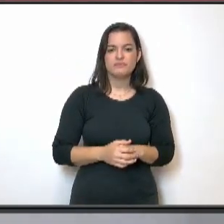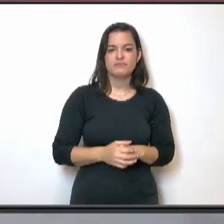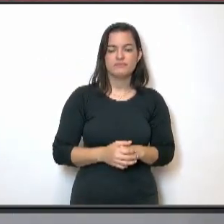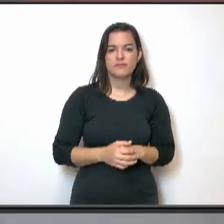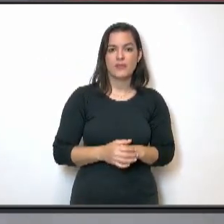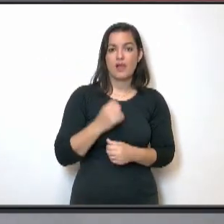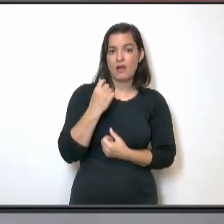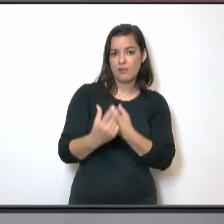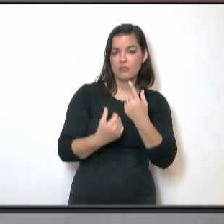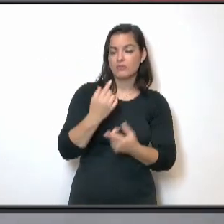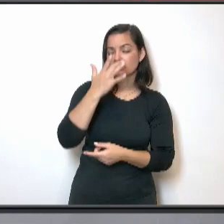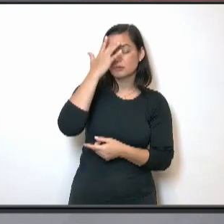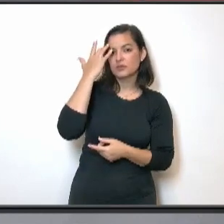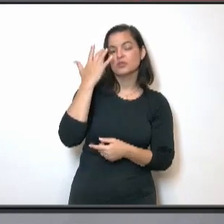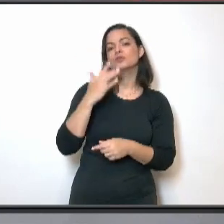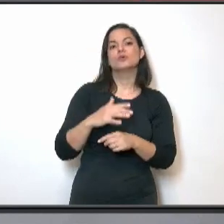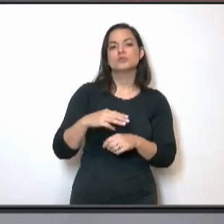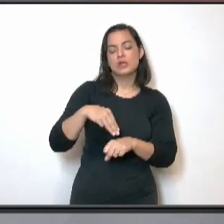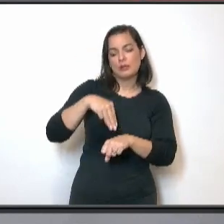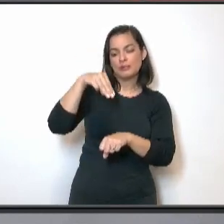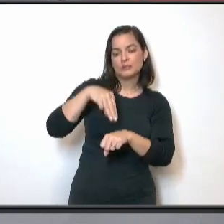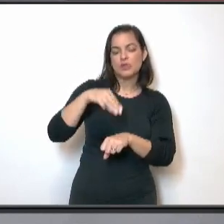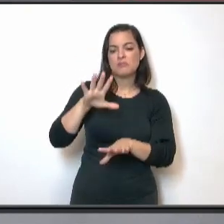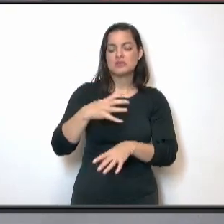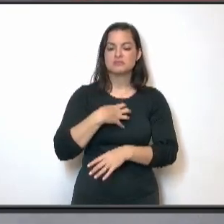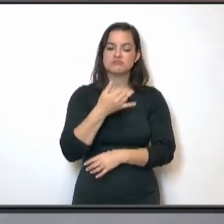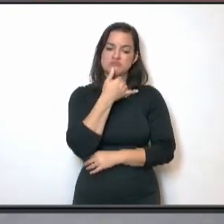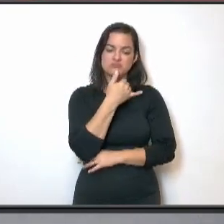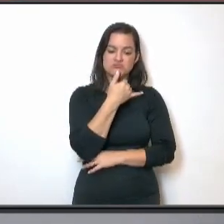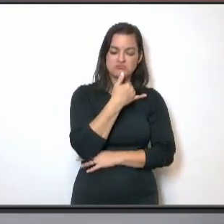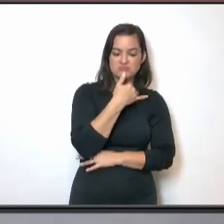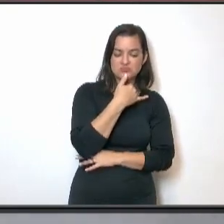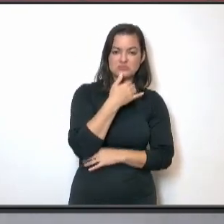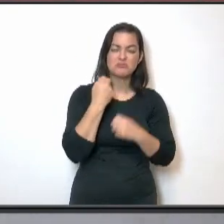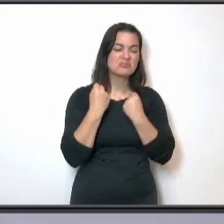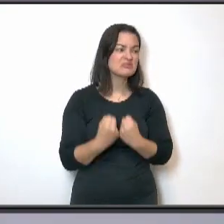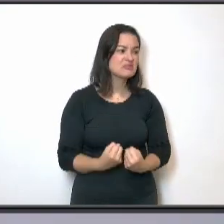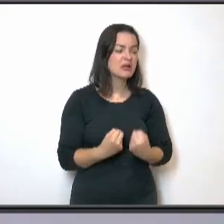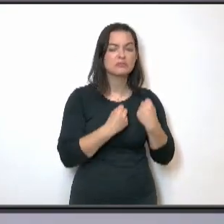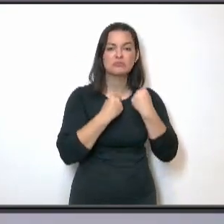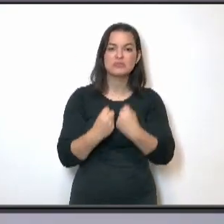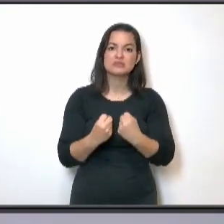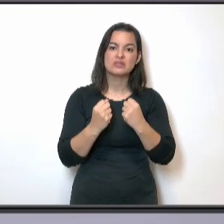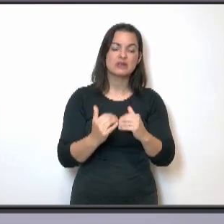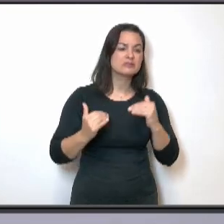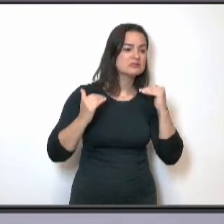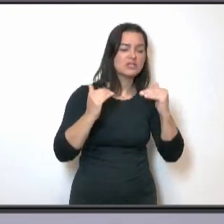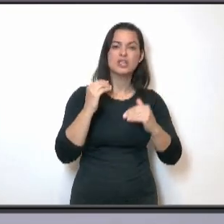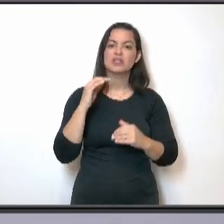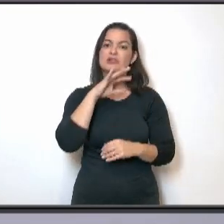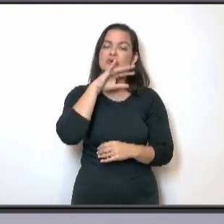Tem gente que está no ministério, mas está infeliz em fazer o que está fazendo para Deus. Tudo está pesado demais, tudo está difícil demais, tudo está